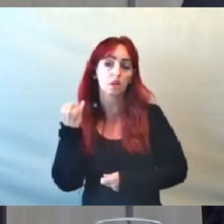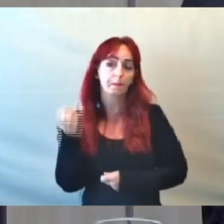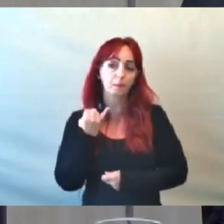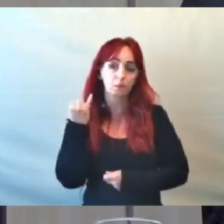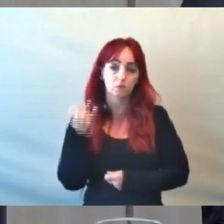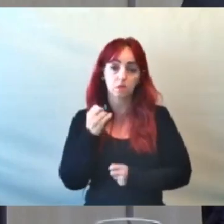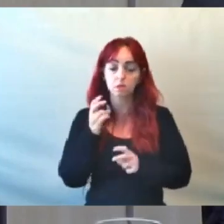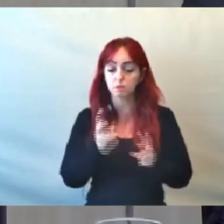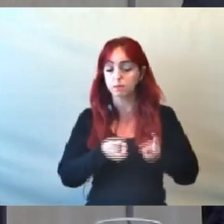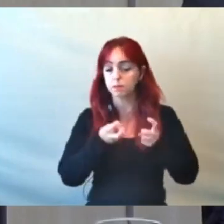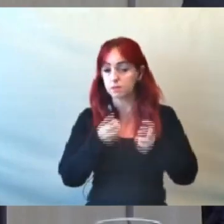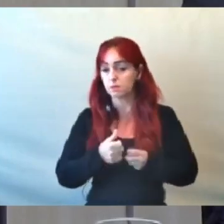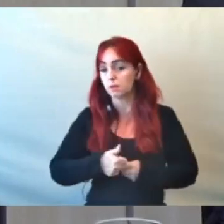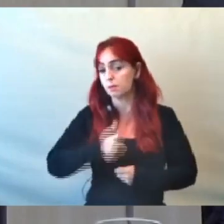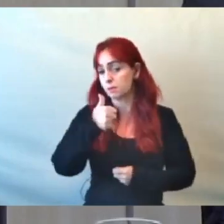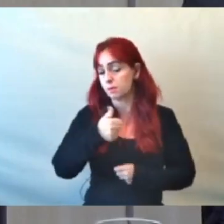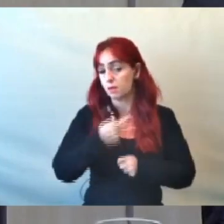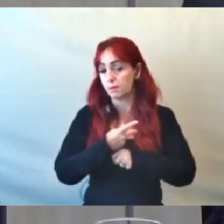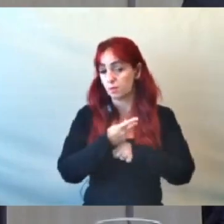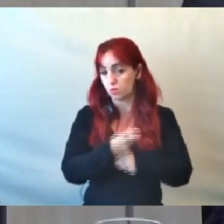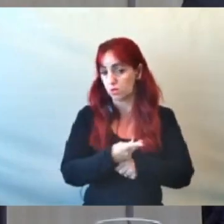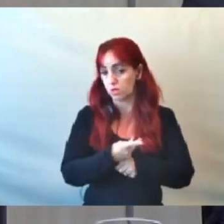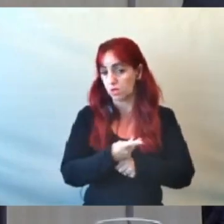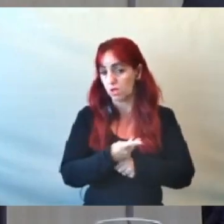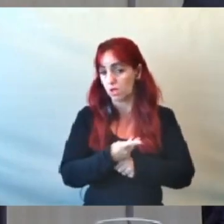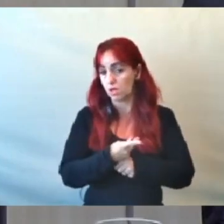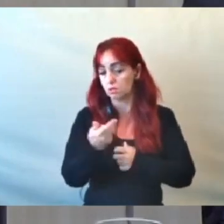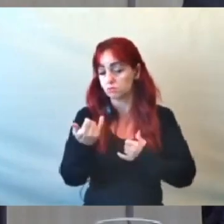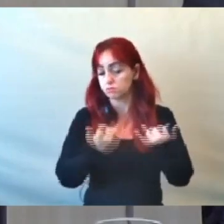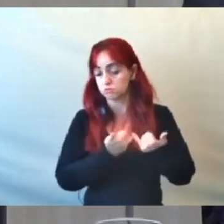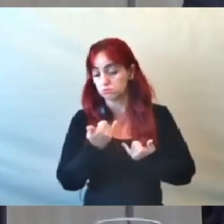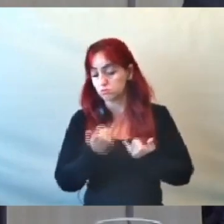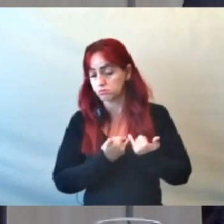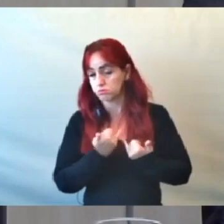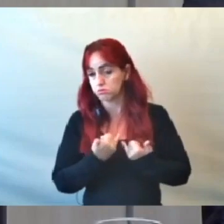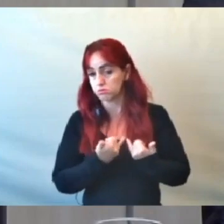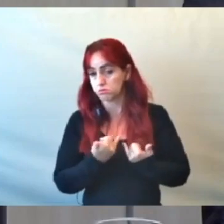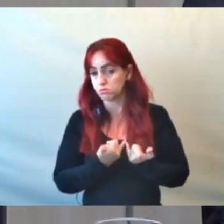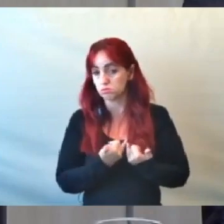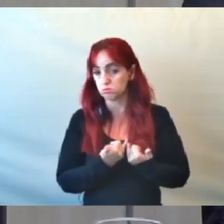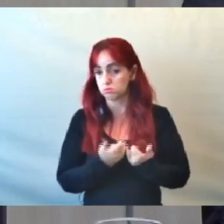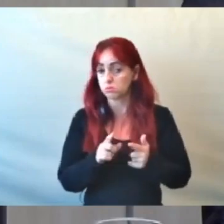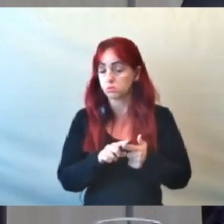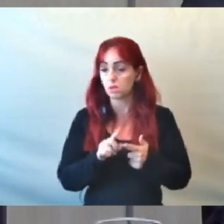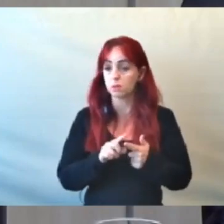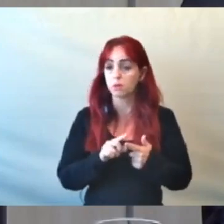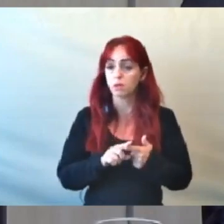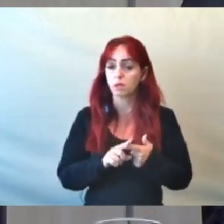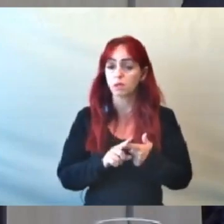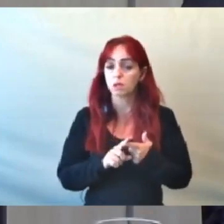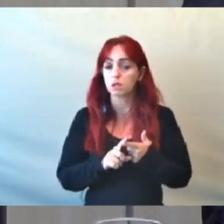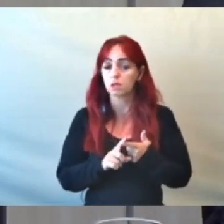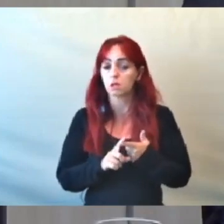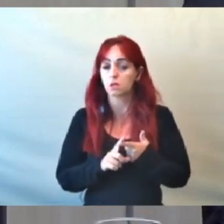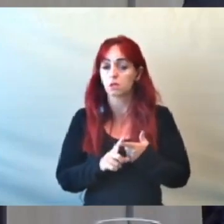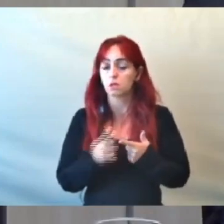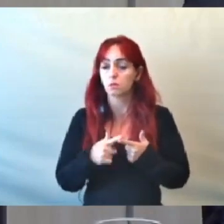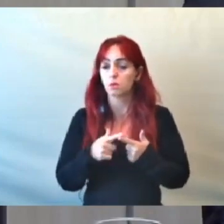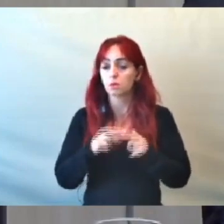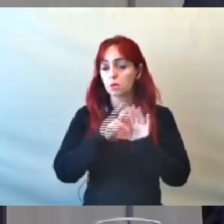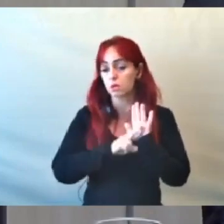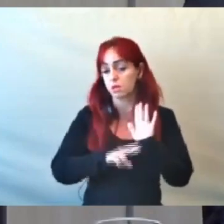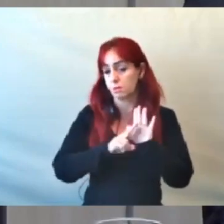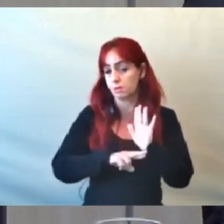a pertinência e a fundamentação jurídica do requerimento, porque pode ser que ele nem